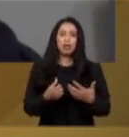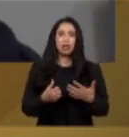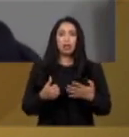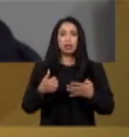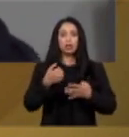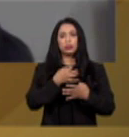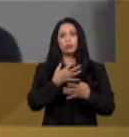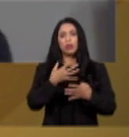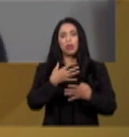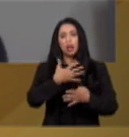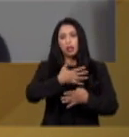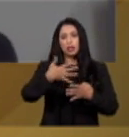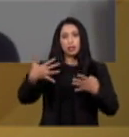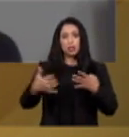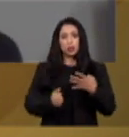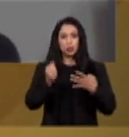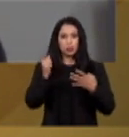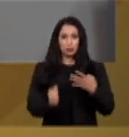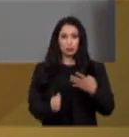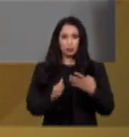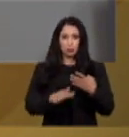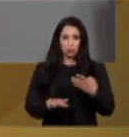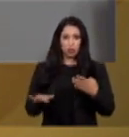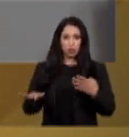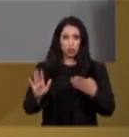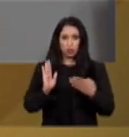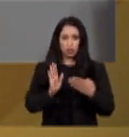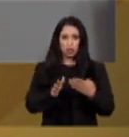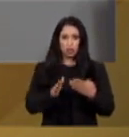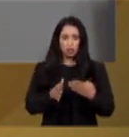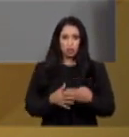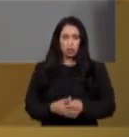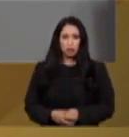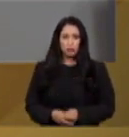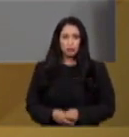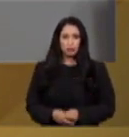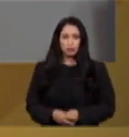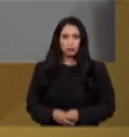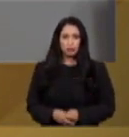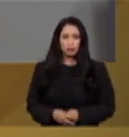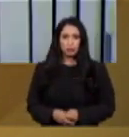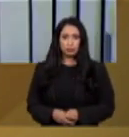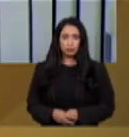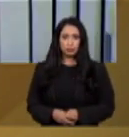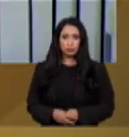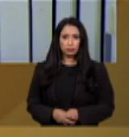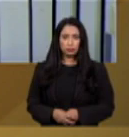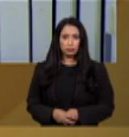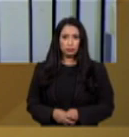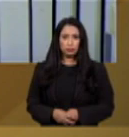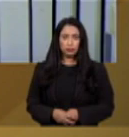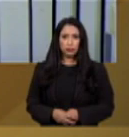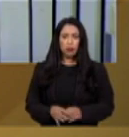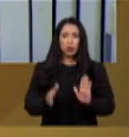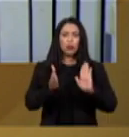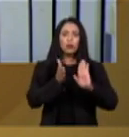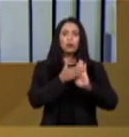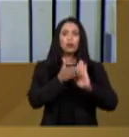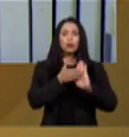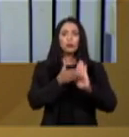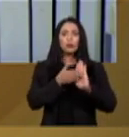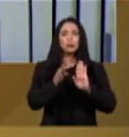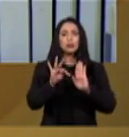já, 17. Presidente. Pois não, ministro Perdão. Barroso. Eu não fiz propriamente uma proposta